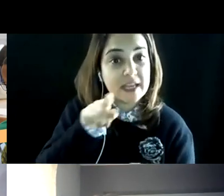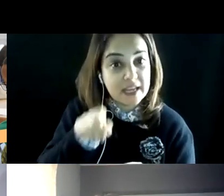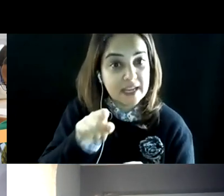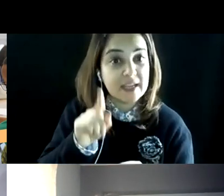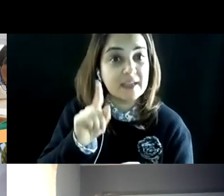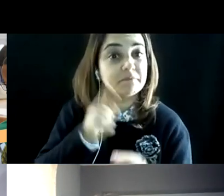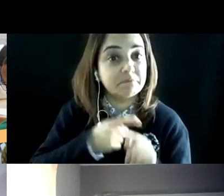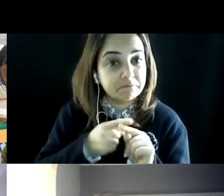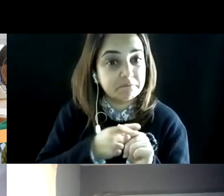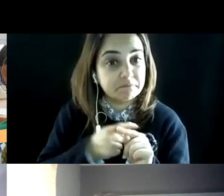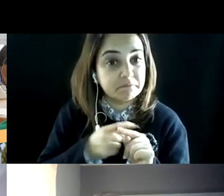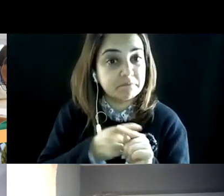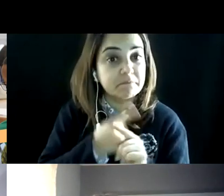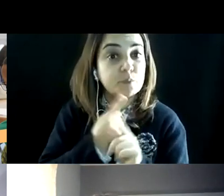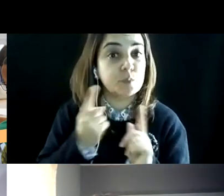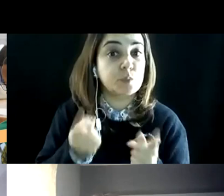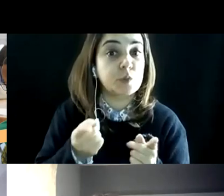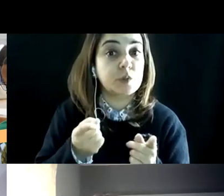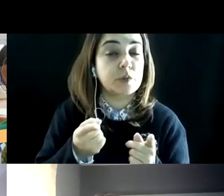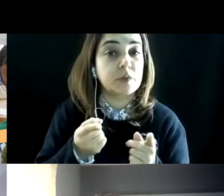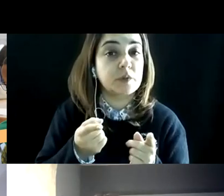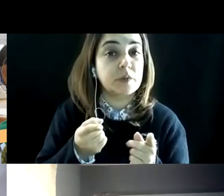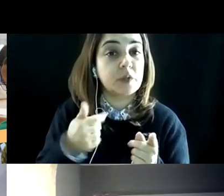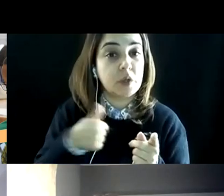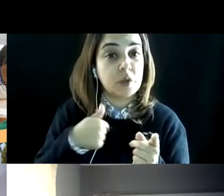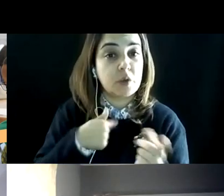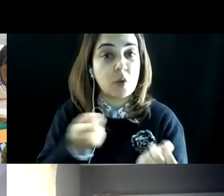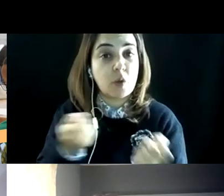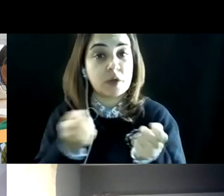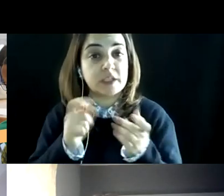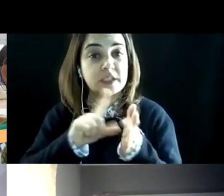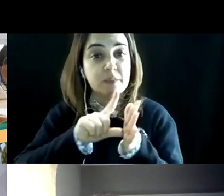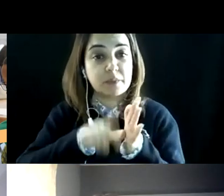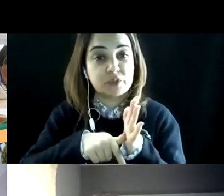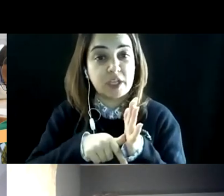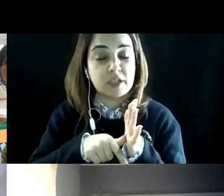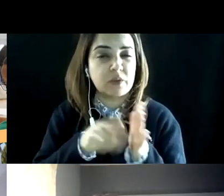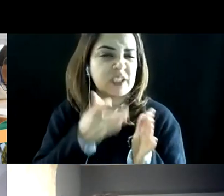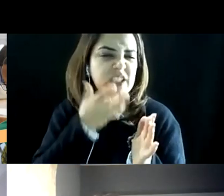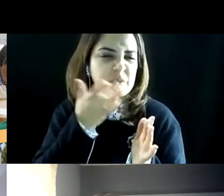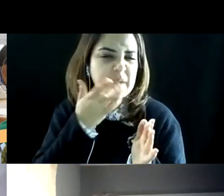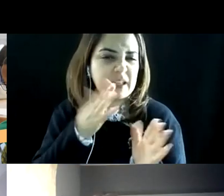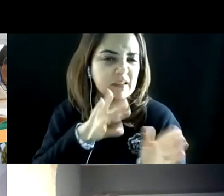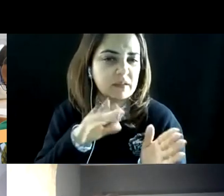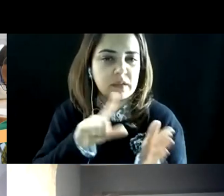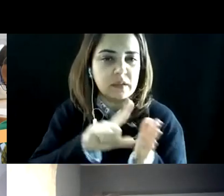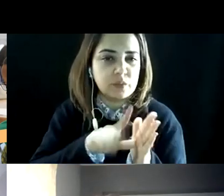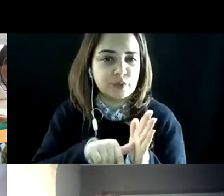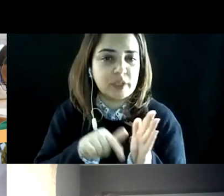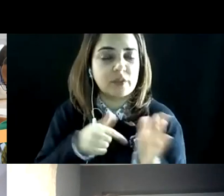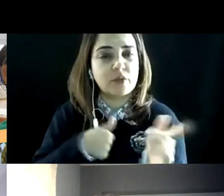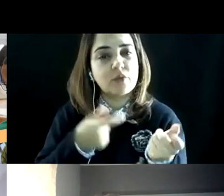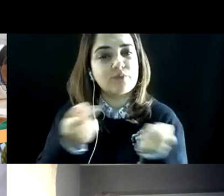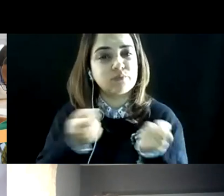curioso porque, enfim, puseram-me a organizar um projeto, o projeto era bastante disparatado, diga-se, puseram-me a